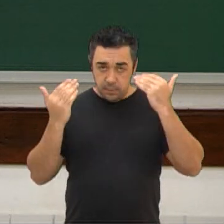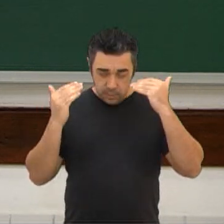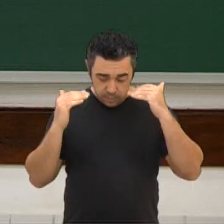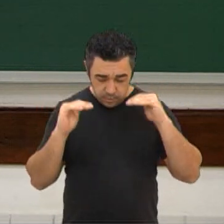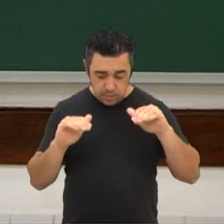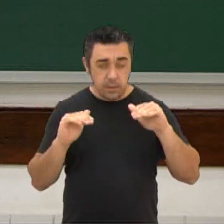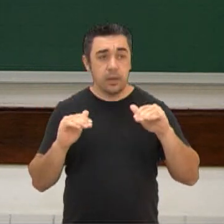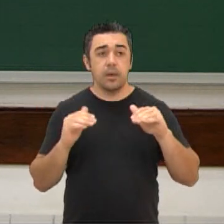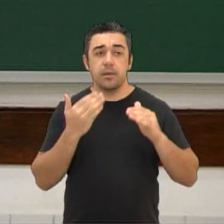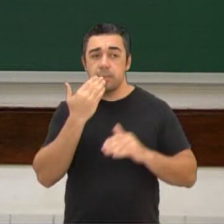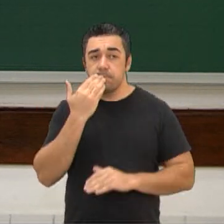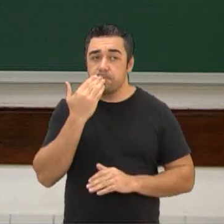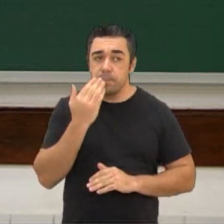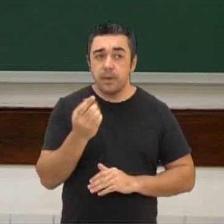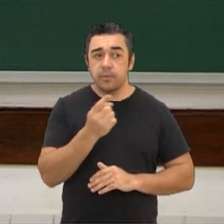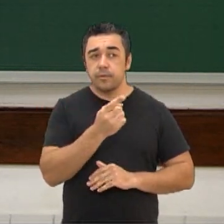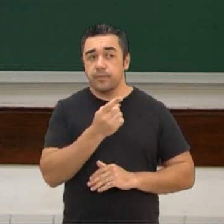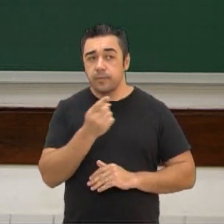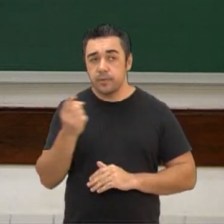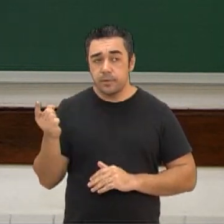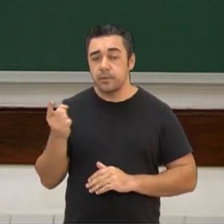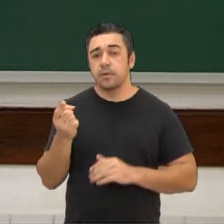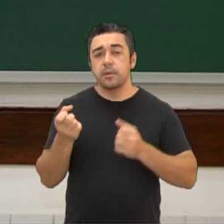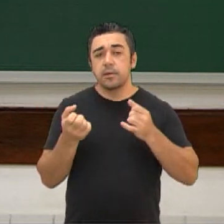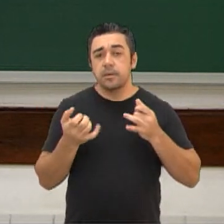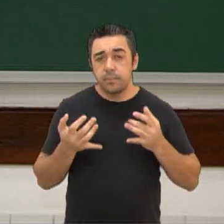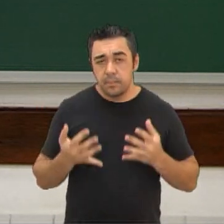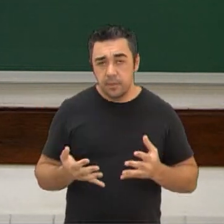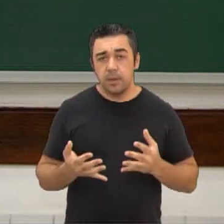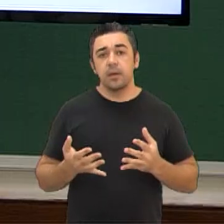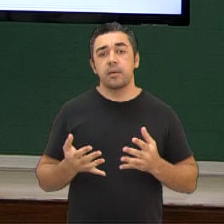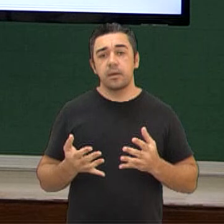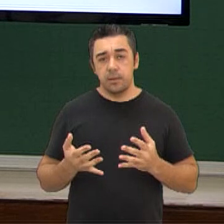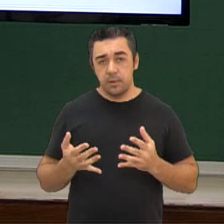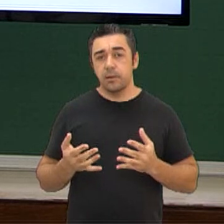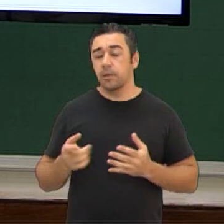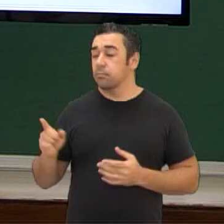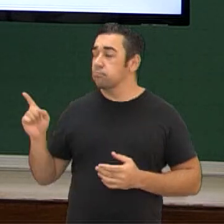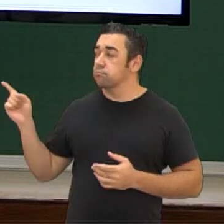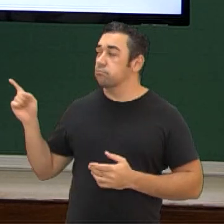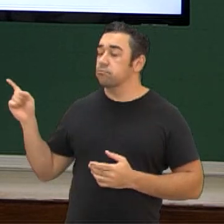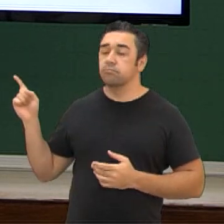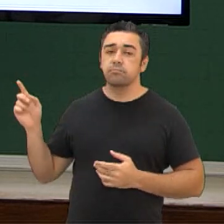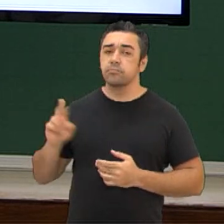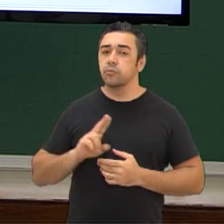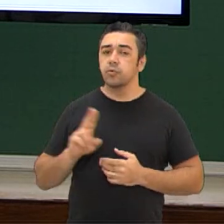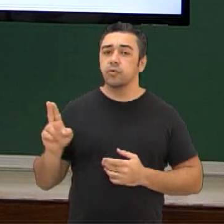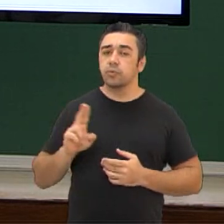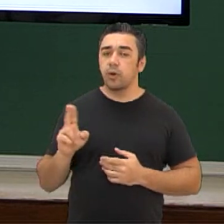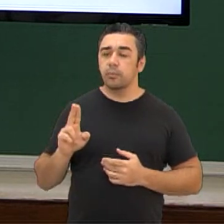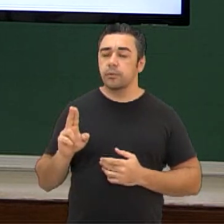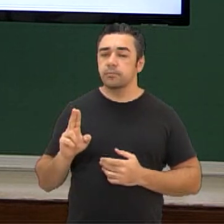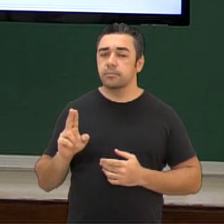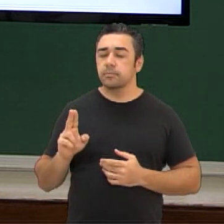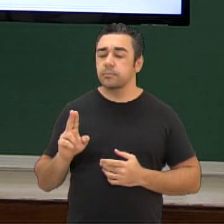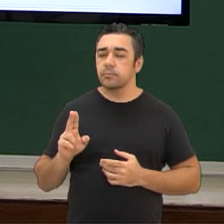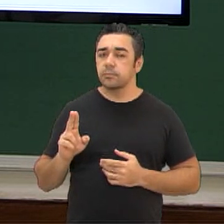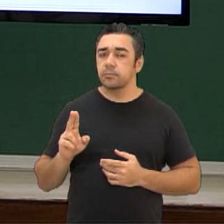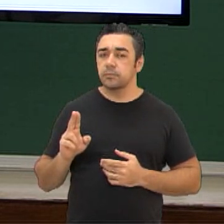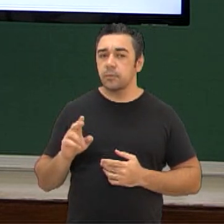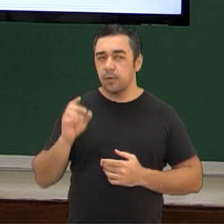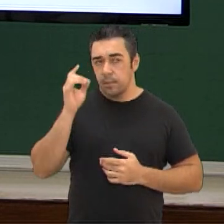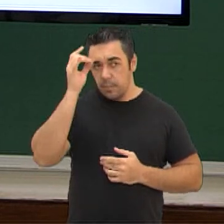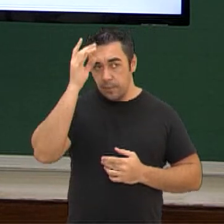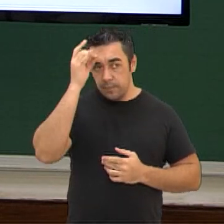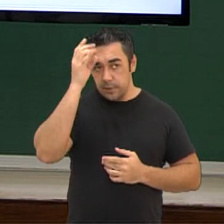baseado nisso, né, eu quero que você me dê o nome desse composto que está aqui embaixo. Para facilitar